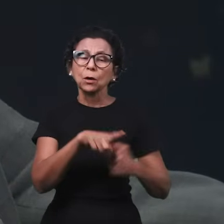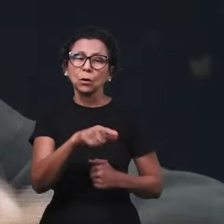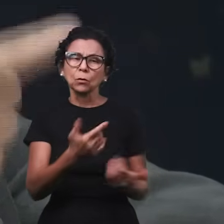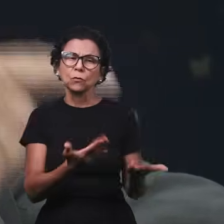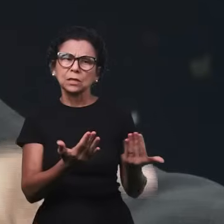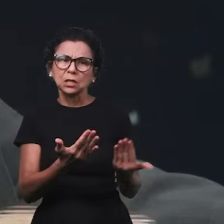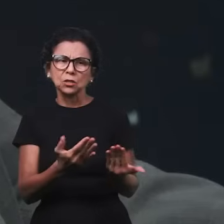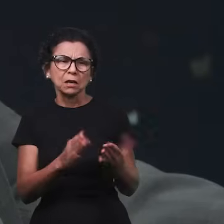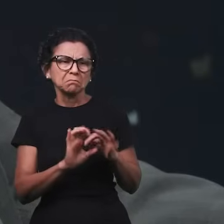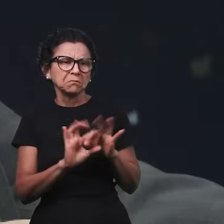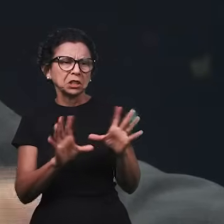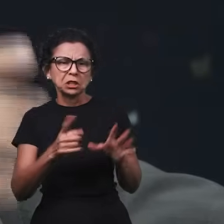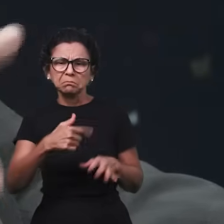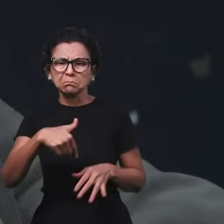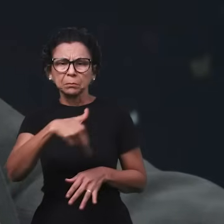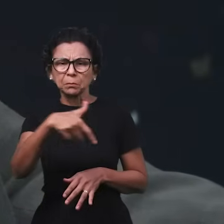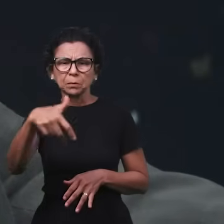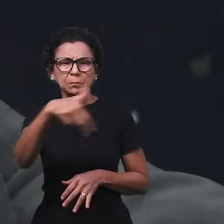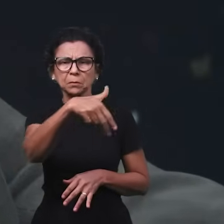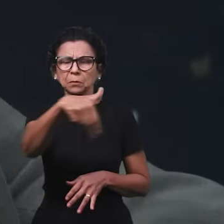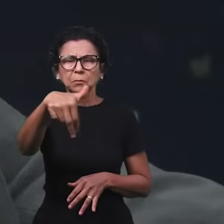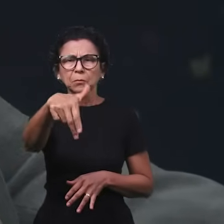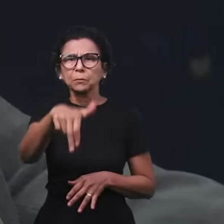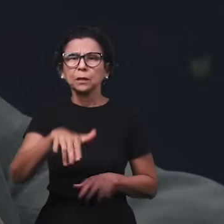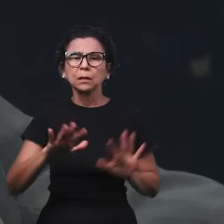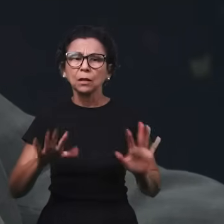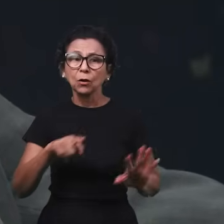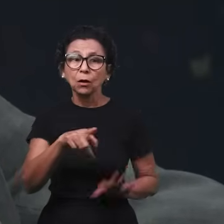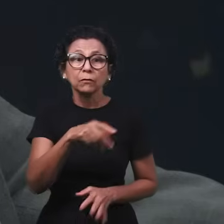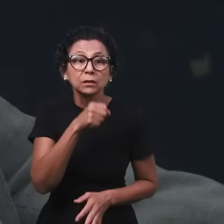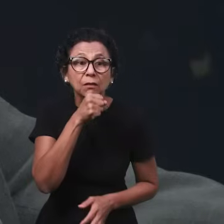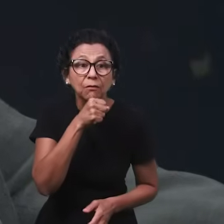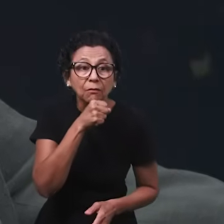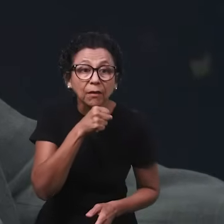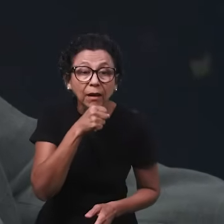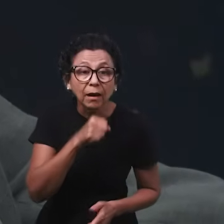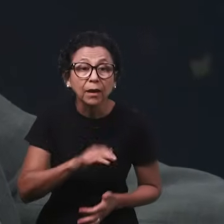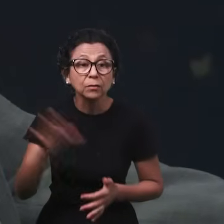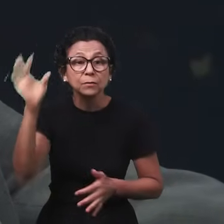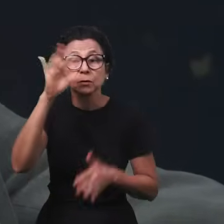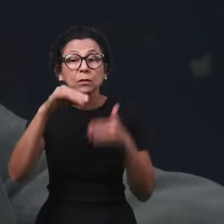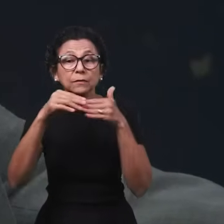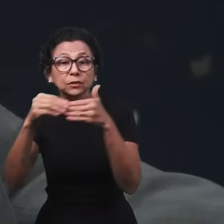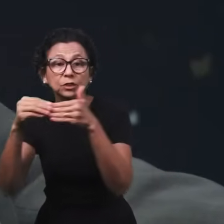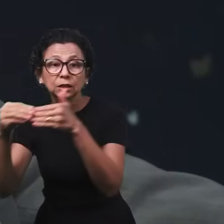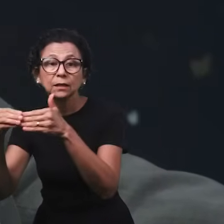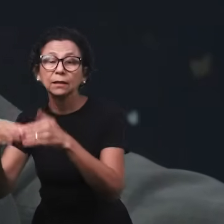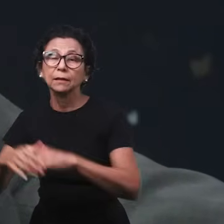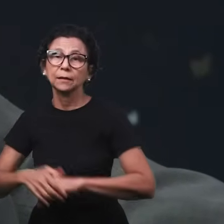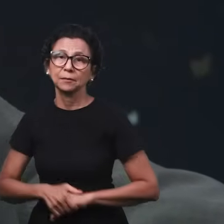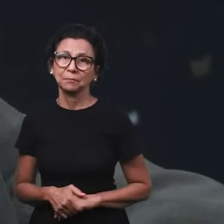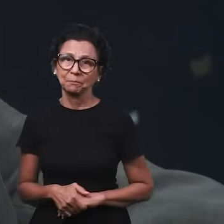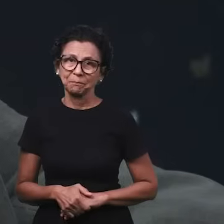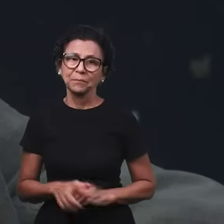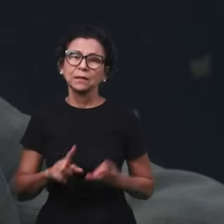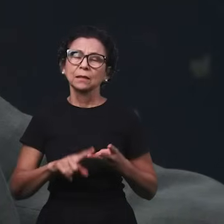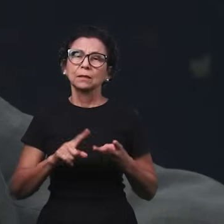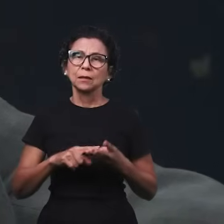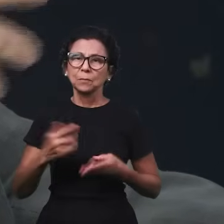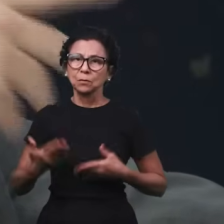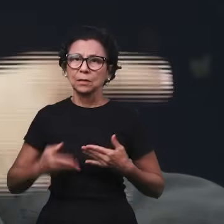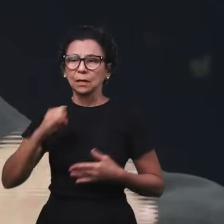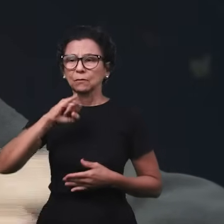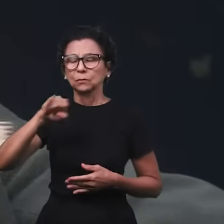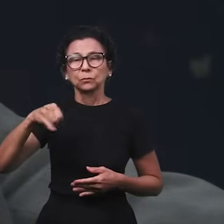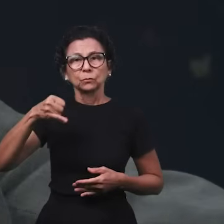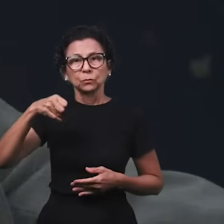Espírito, outro vai te cingir e vai te levar onde você não quer ir. E vai. Jonas também viveu isso, né? Tentou fugir do Senhor, mas o Senhor apertou ele,